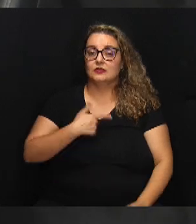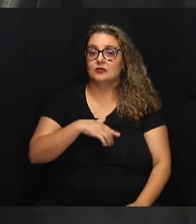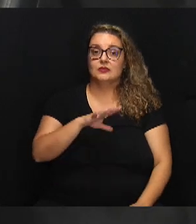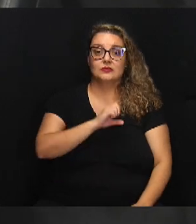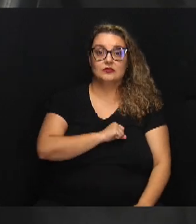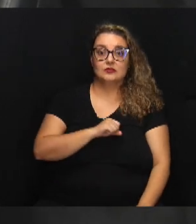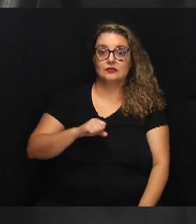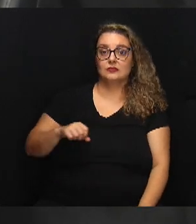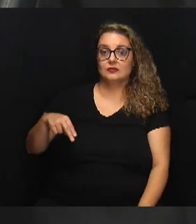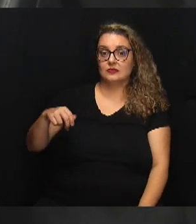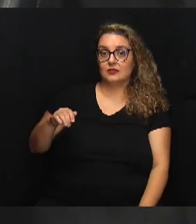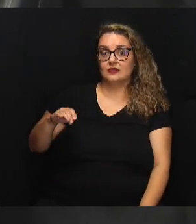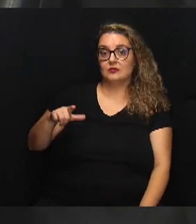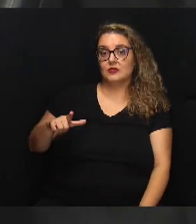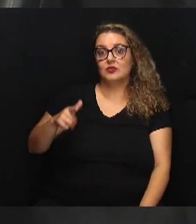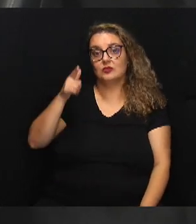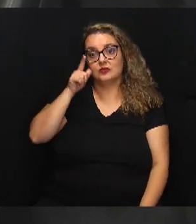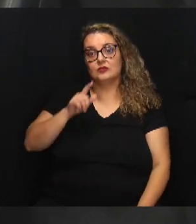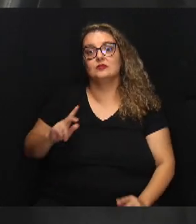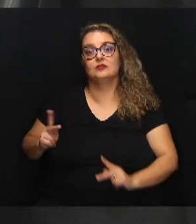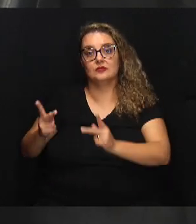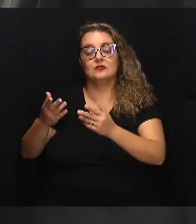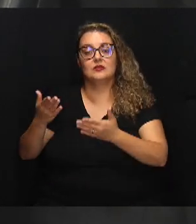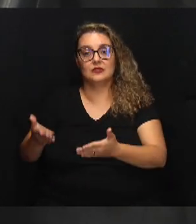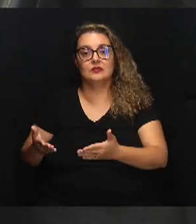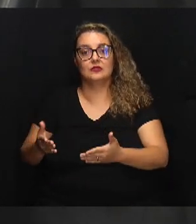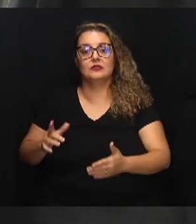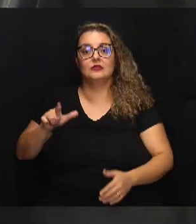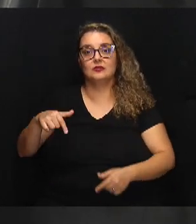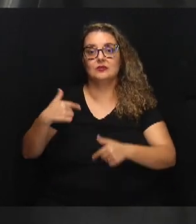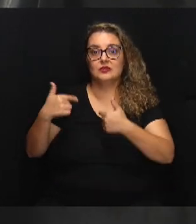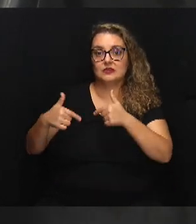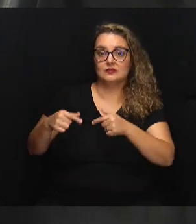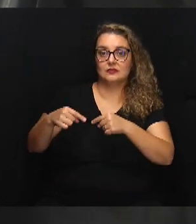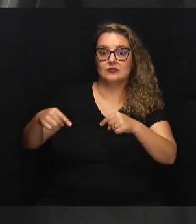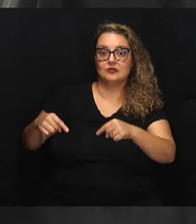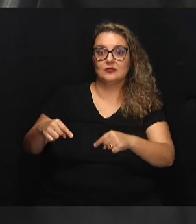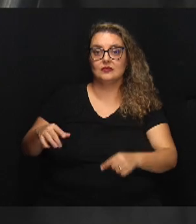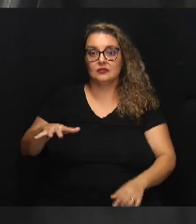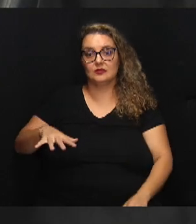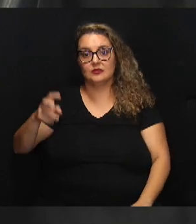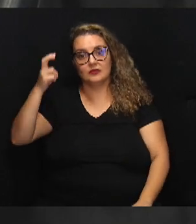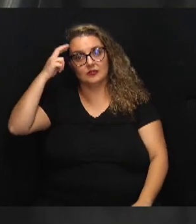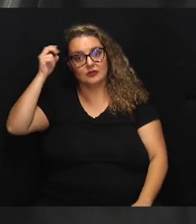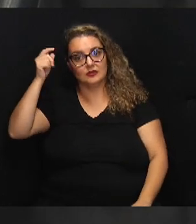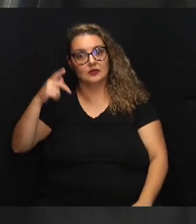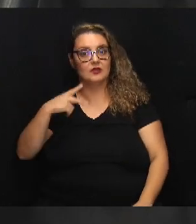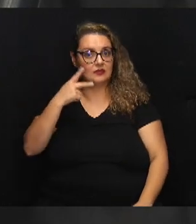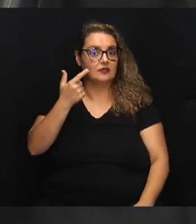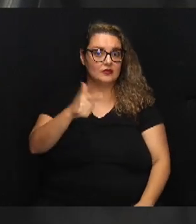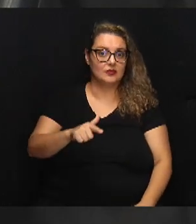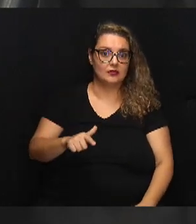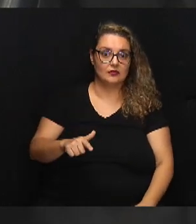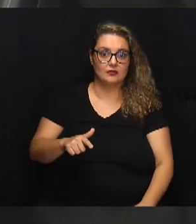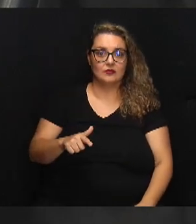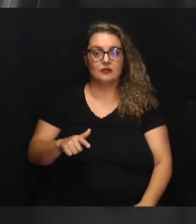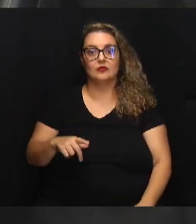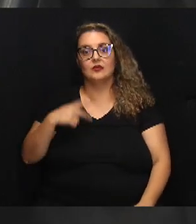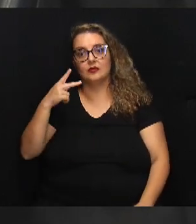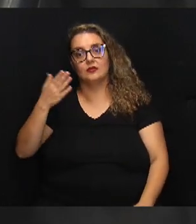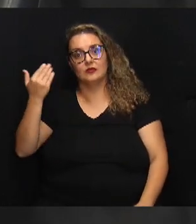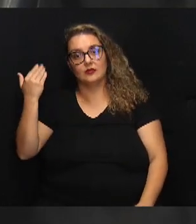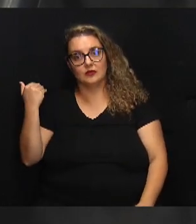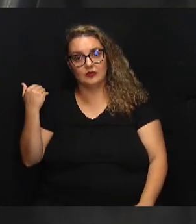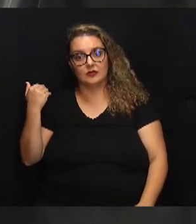Nabil, conseguimos elegê-lo. Né, e eu depois fui trabalhar no gabinete, nessa área de cultura. Ele ainda e é vereador hoje, né? Ele foi vereador